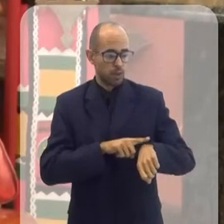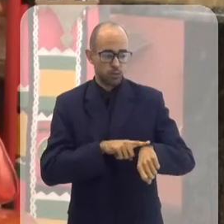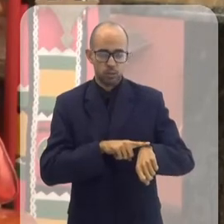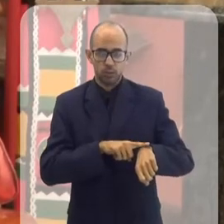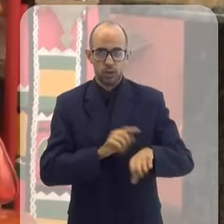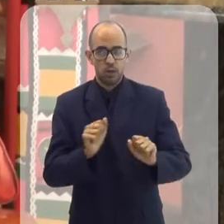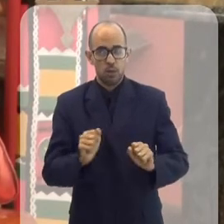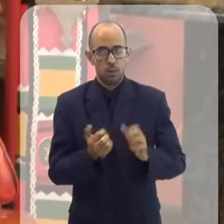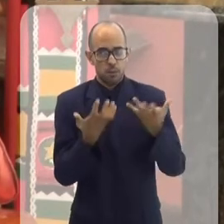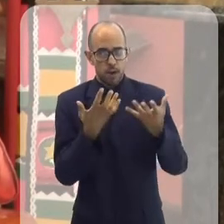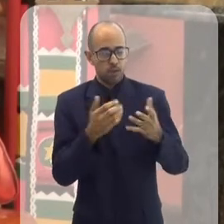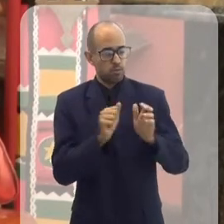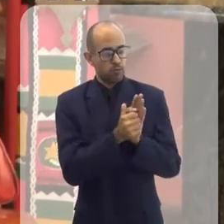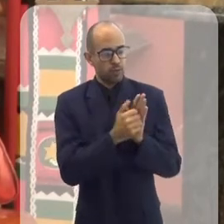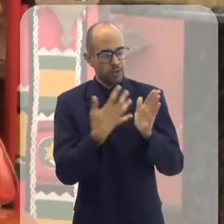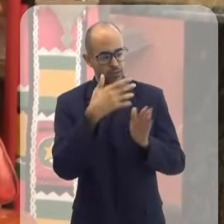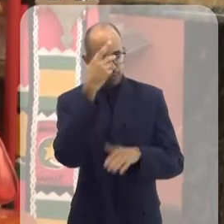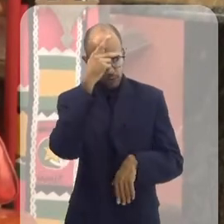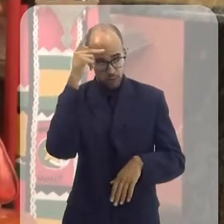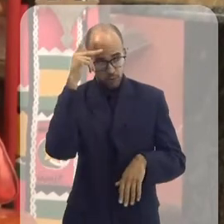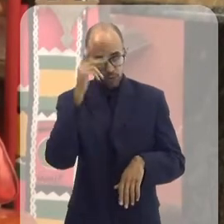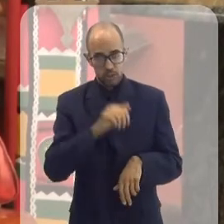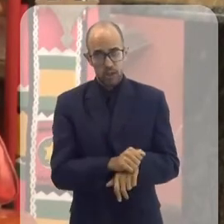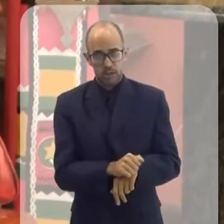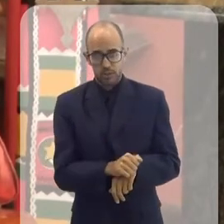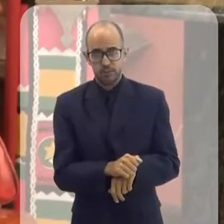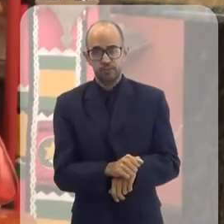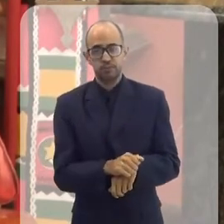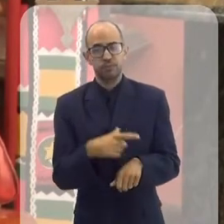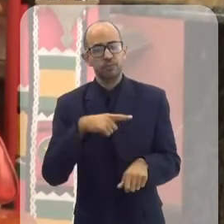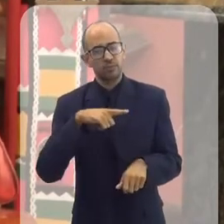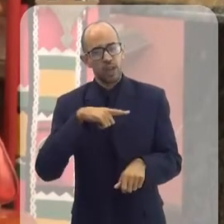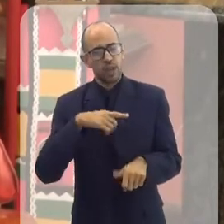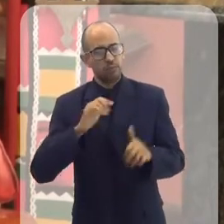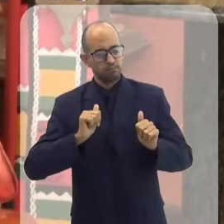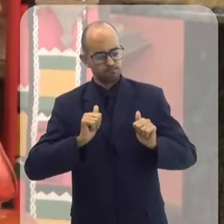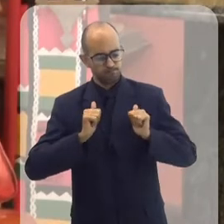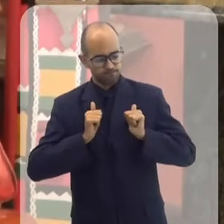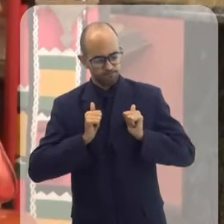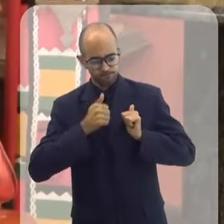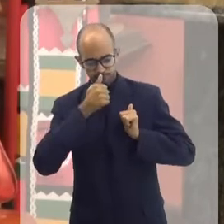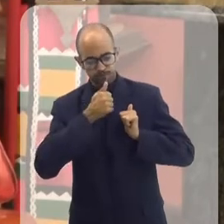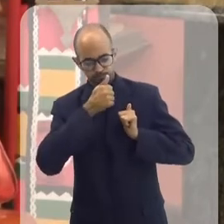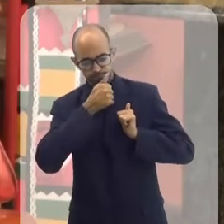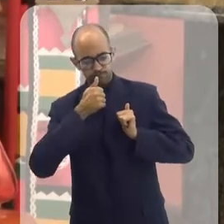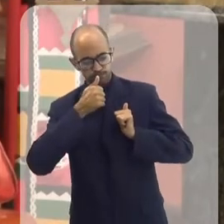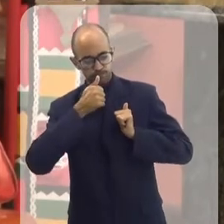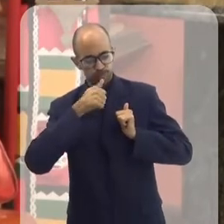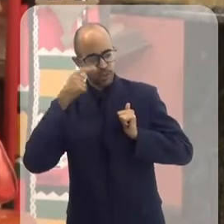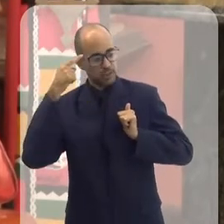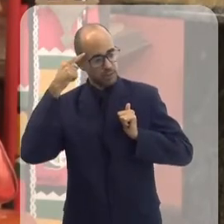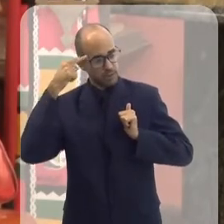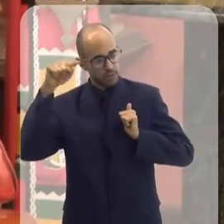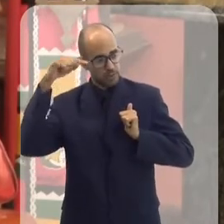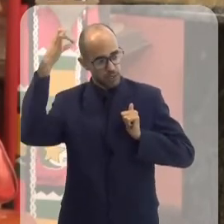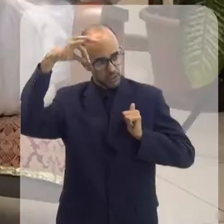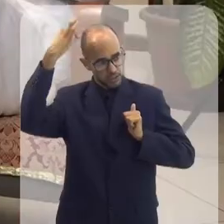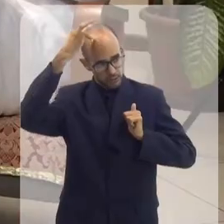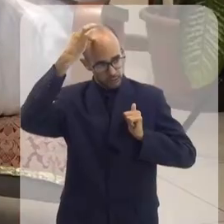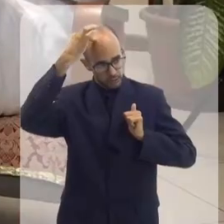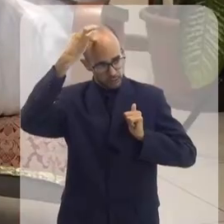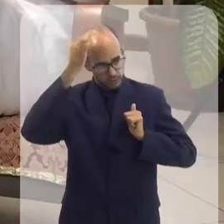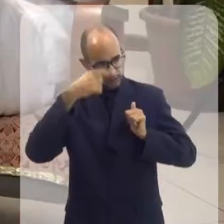período que é comemorado por muitos é comemorado o resguardado que é semana